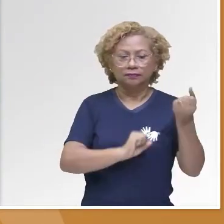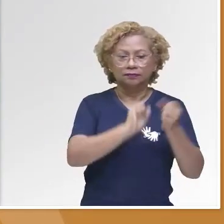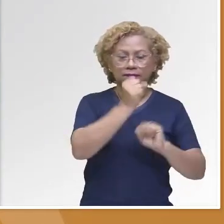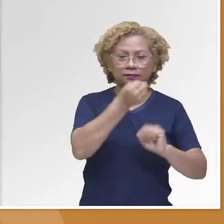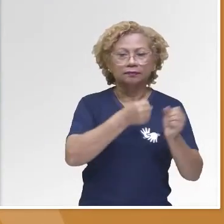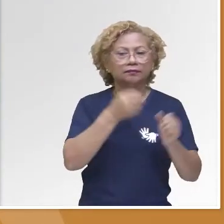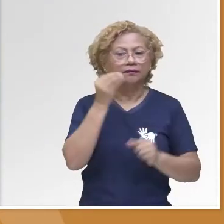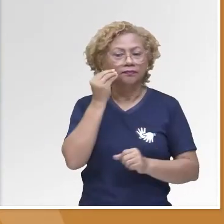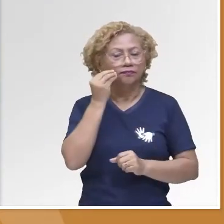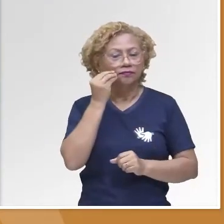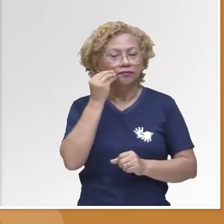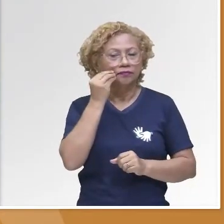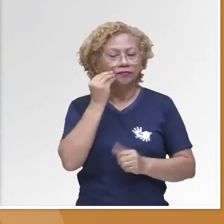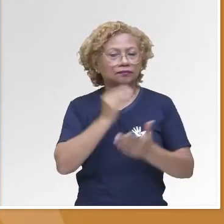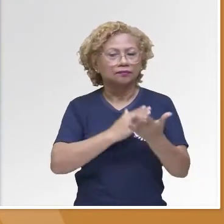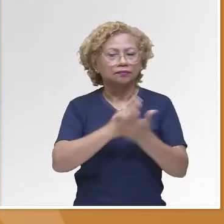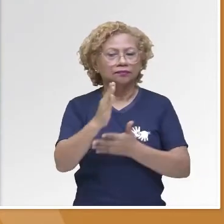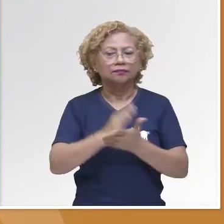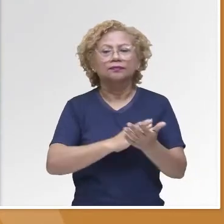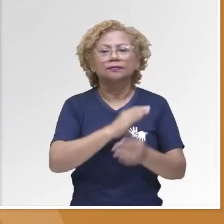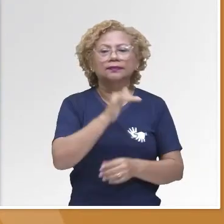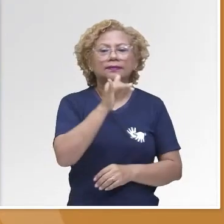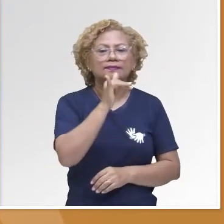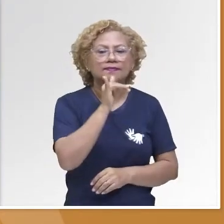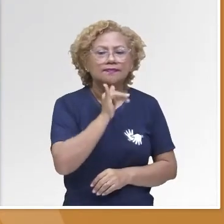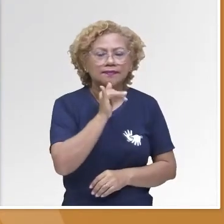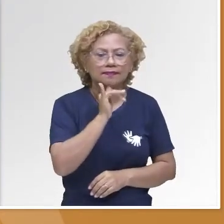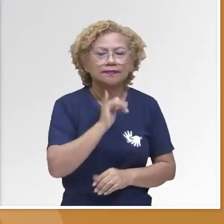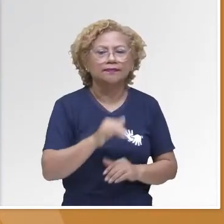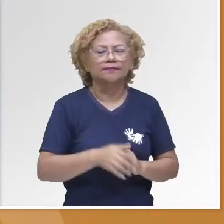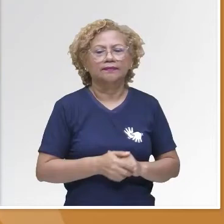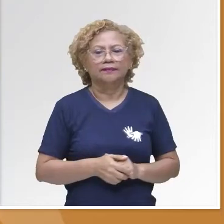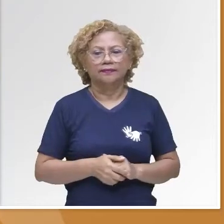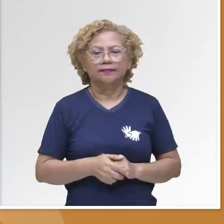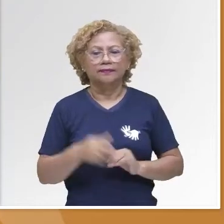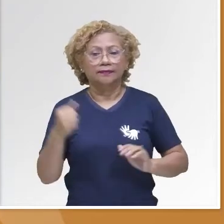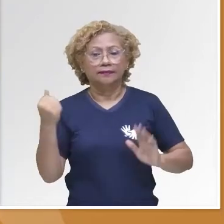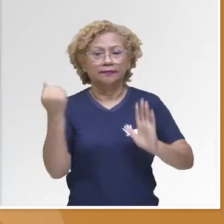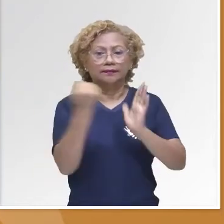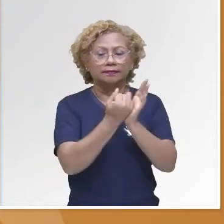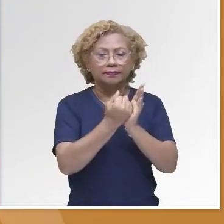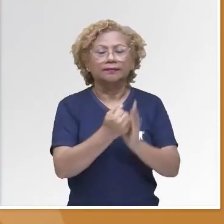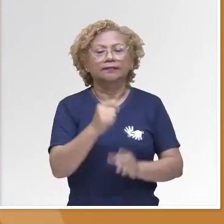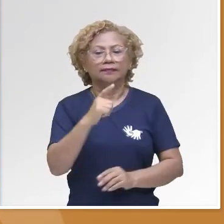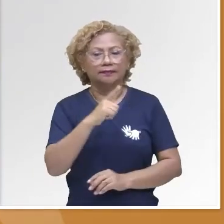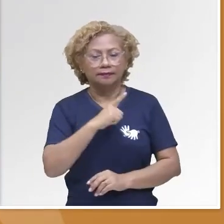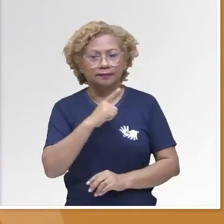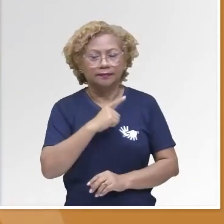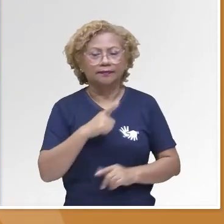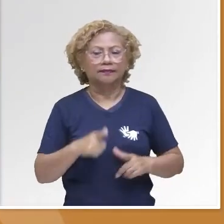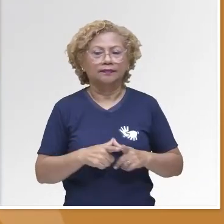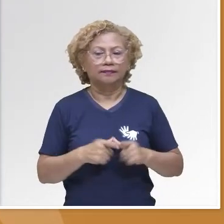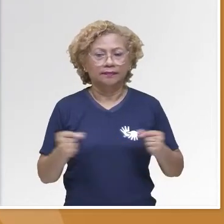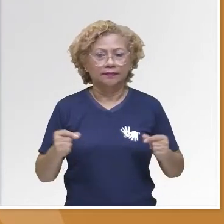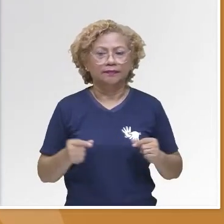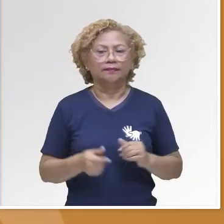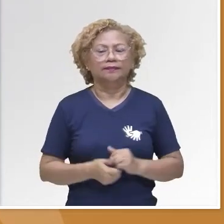vamos verificar alguns exemplos dessas marcas, né, multinacionais que